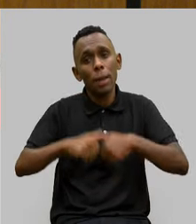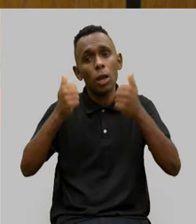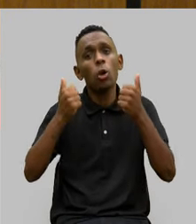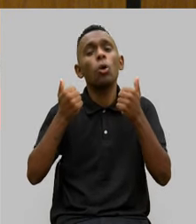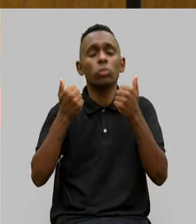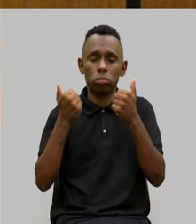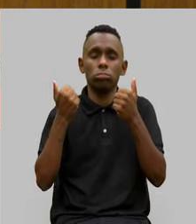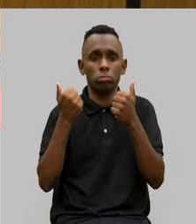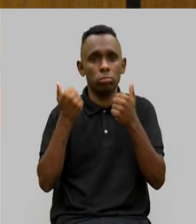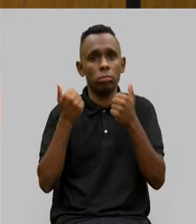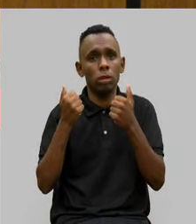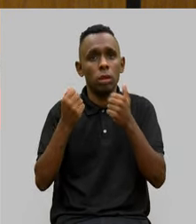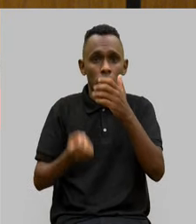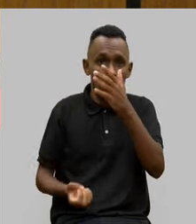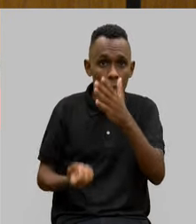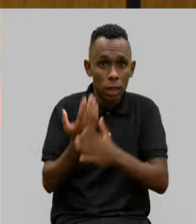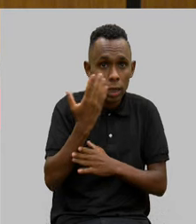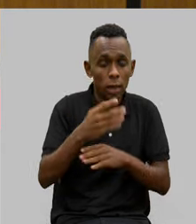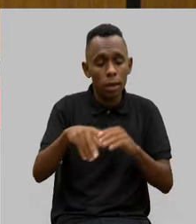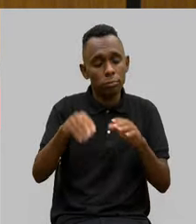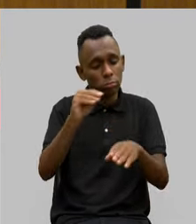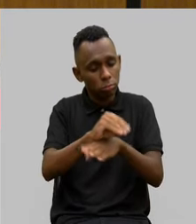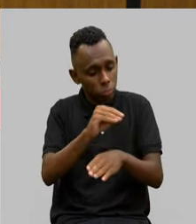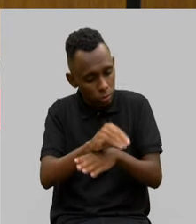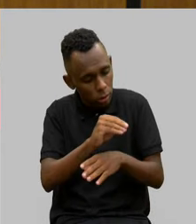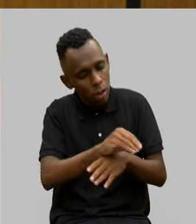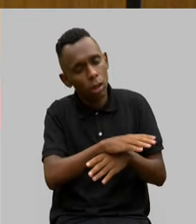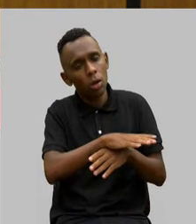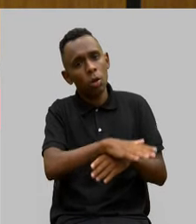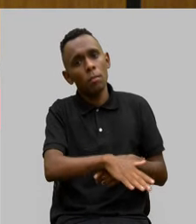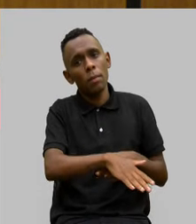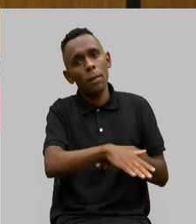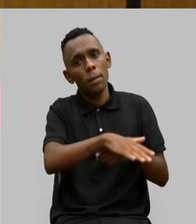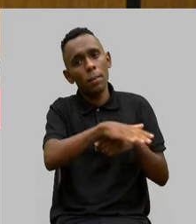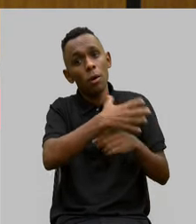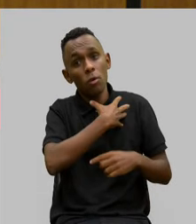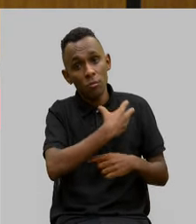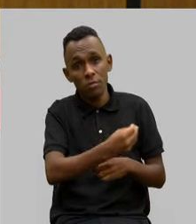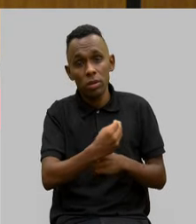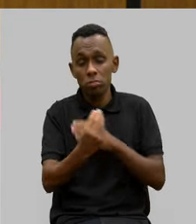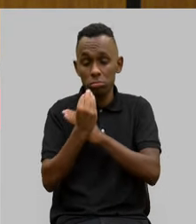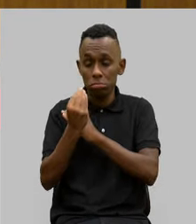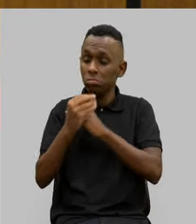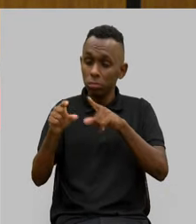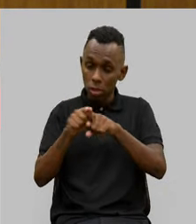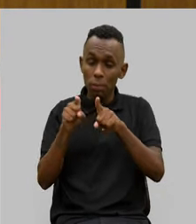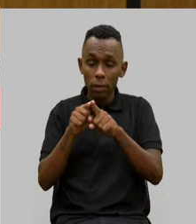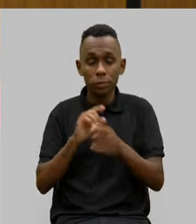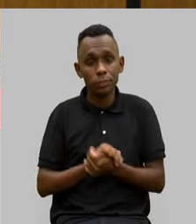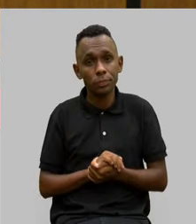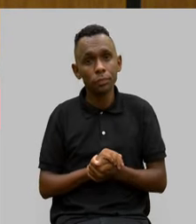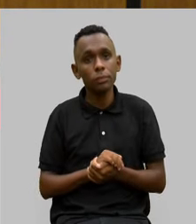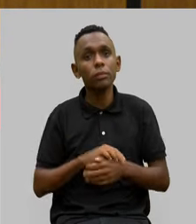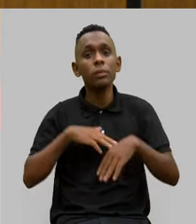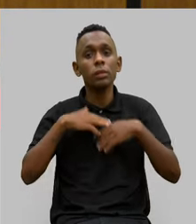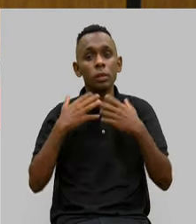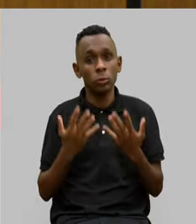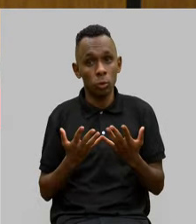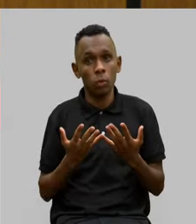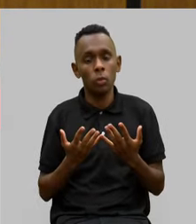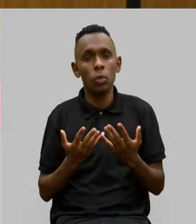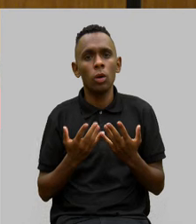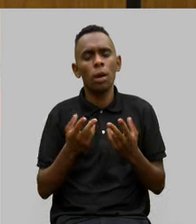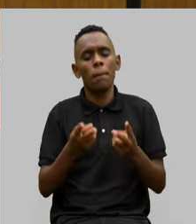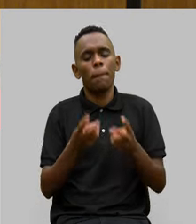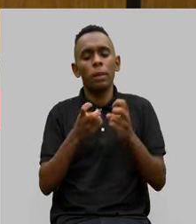de criar os seus filhos ou até mesmo você mesmo né Então nesse ponto o que você